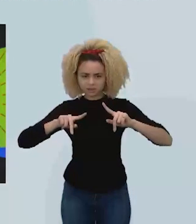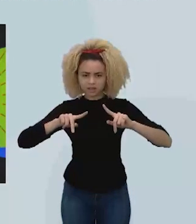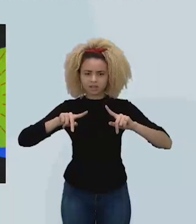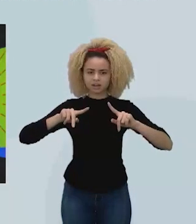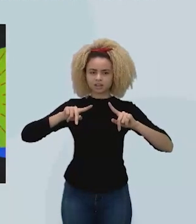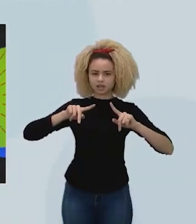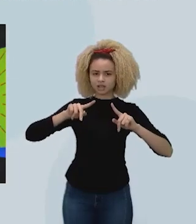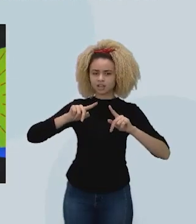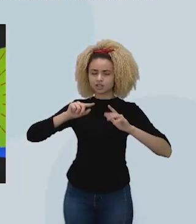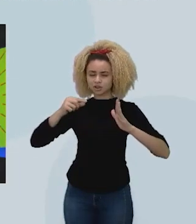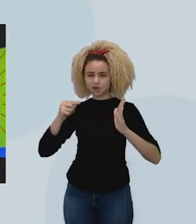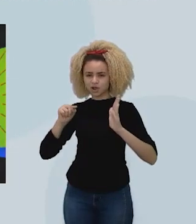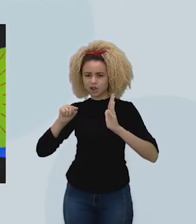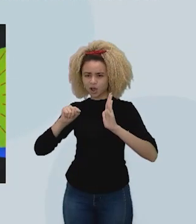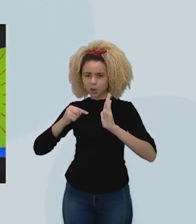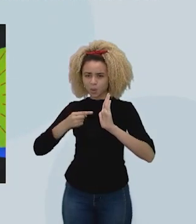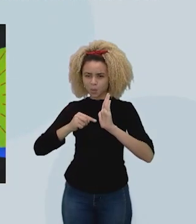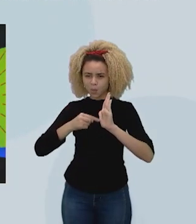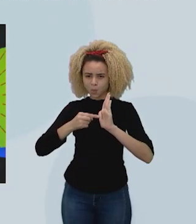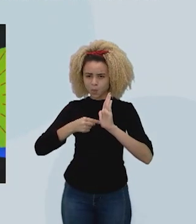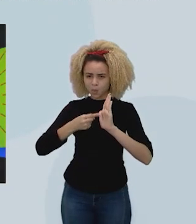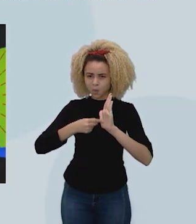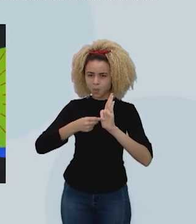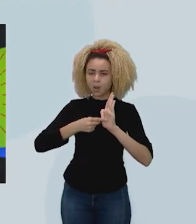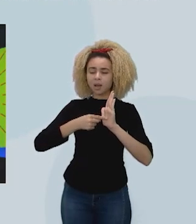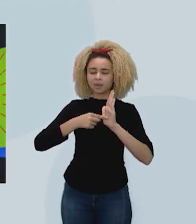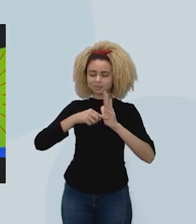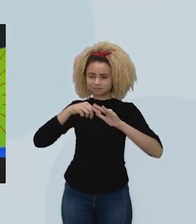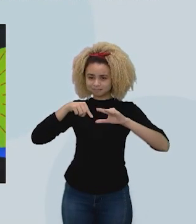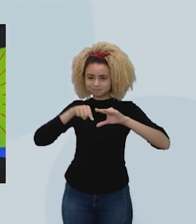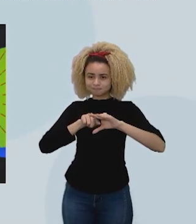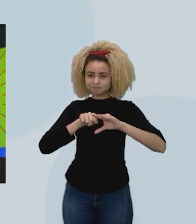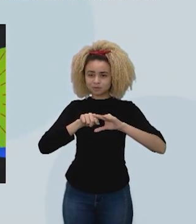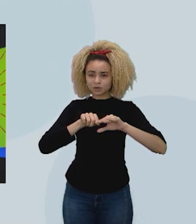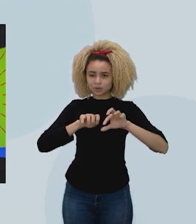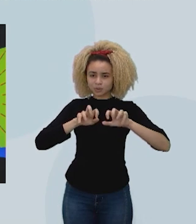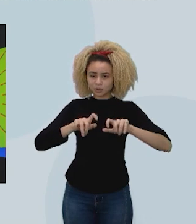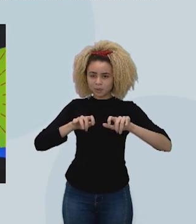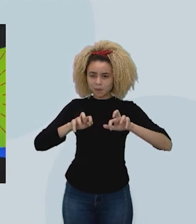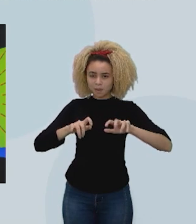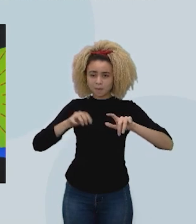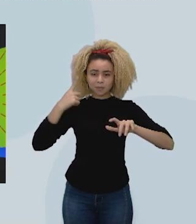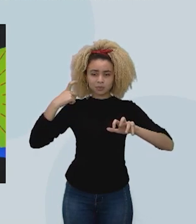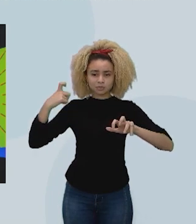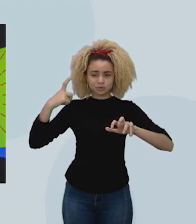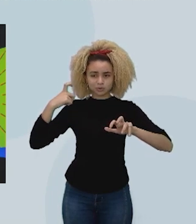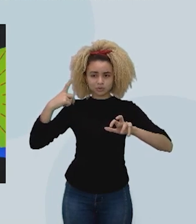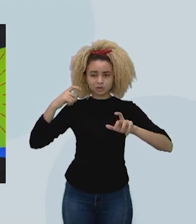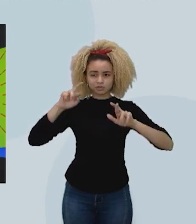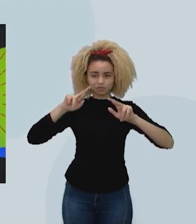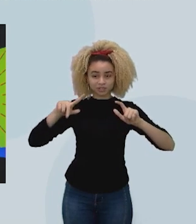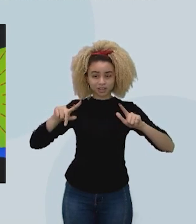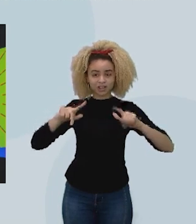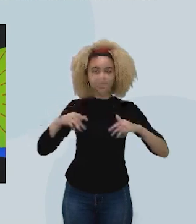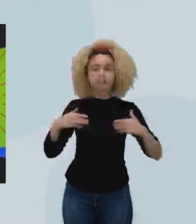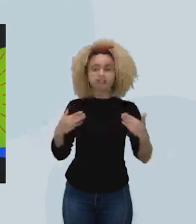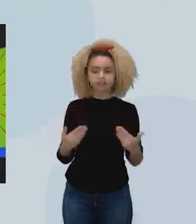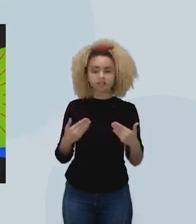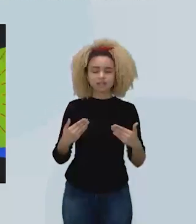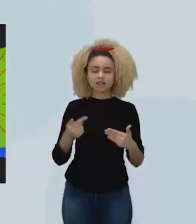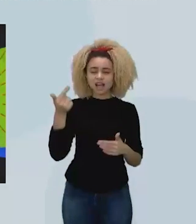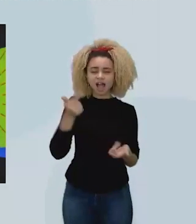parafusos presos às teclas, às cordas do piano, para quando ele tocasse sair um som diferenciado, enfim. Então, e essa questão